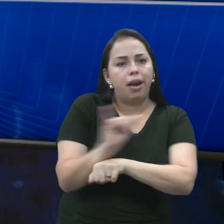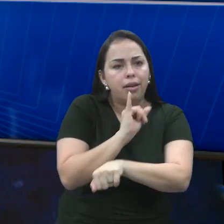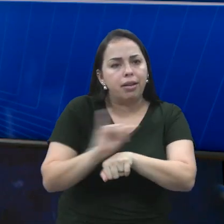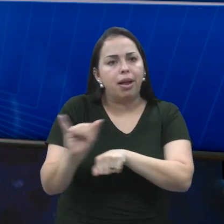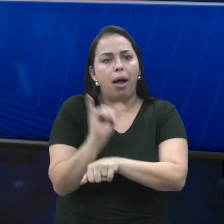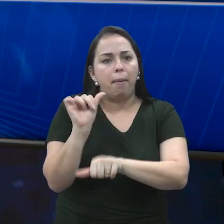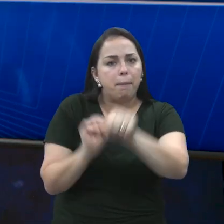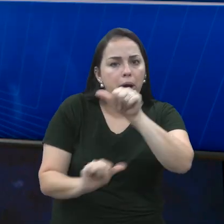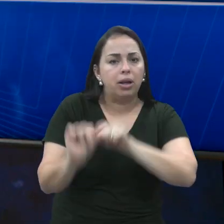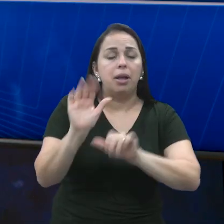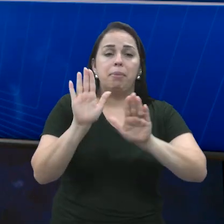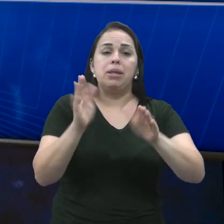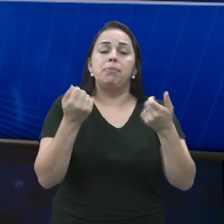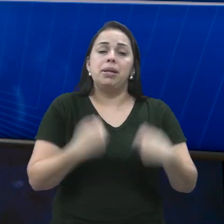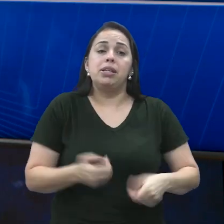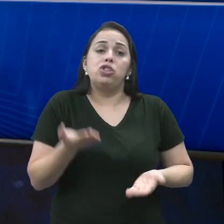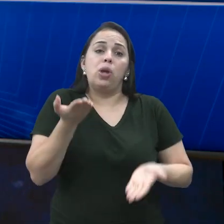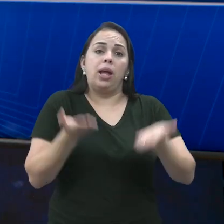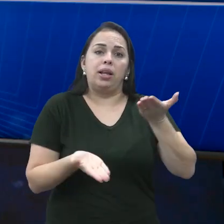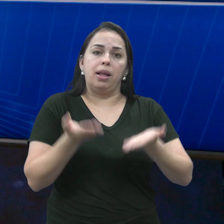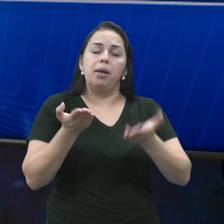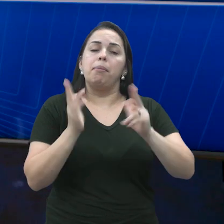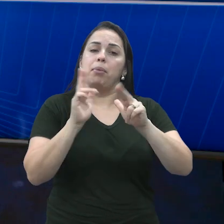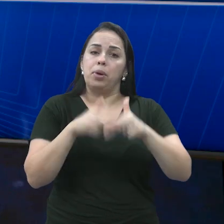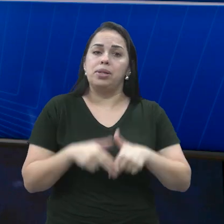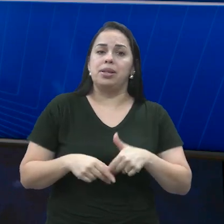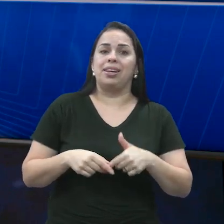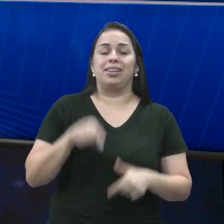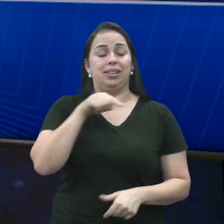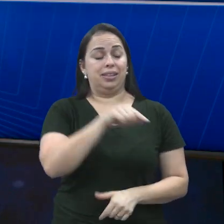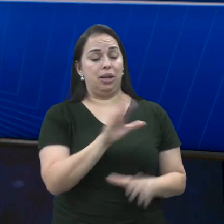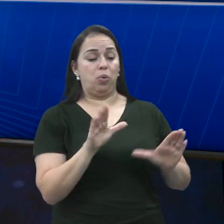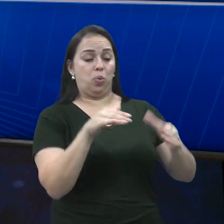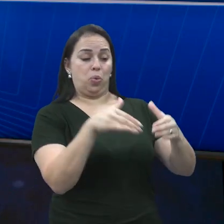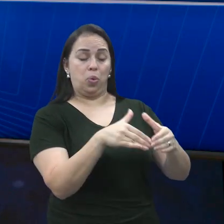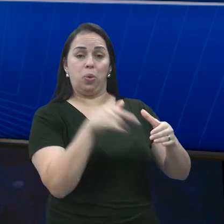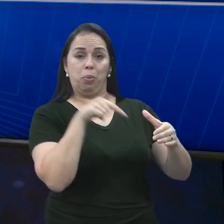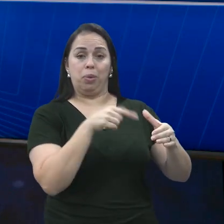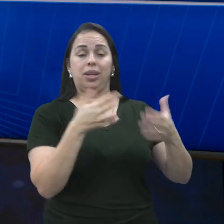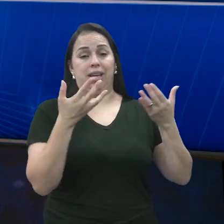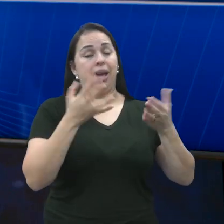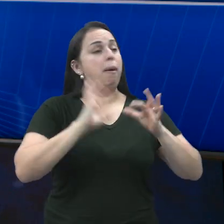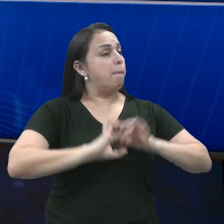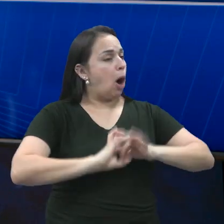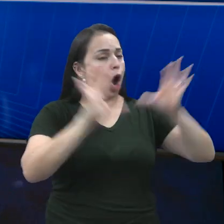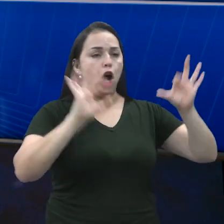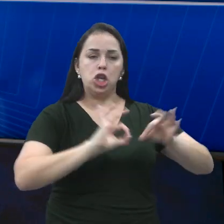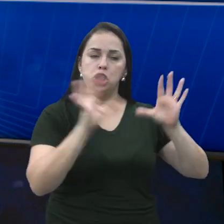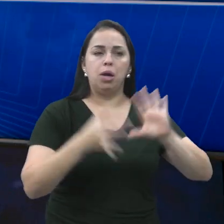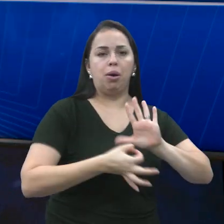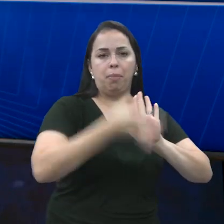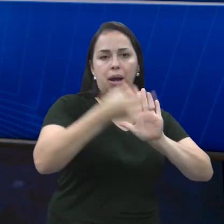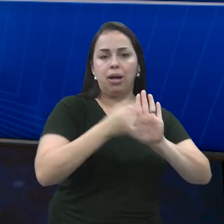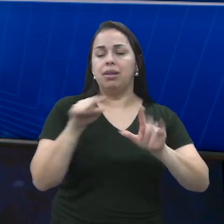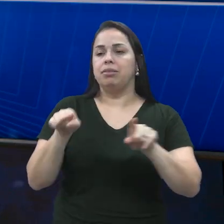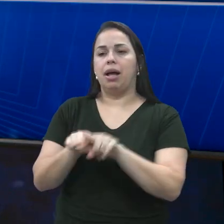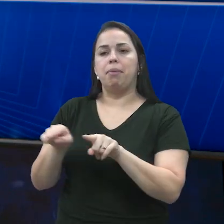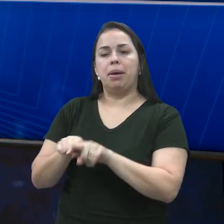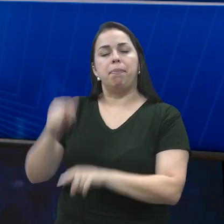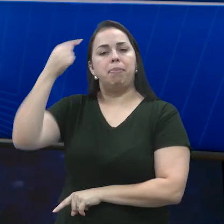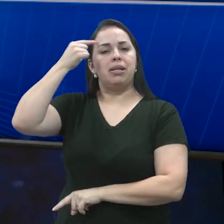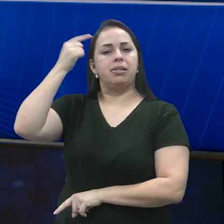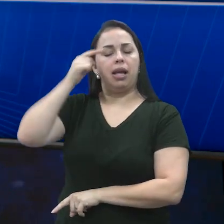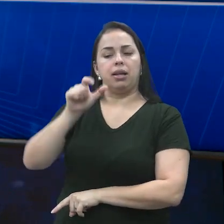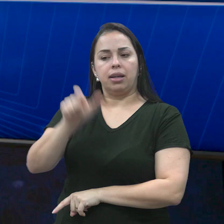mas que ela seja equilibrada. E esse é o grande debate. De um lado, a gente tem a liberdade de expressão, de outro lado, a gente tem, por exemplo, a dignidade da